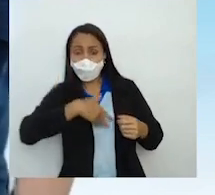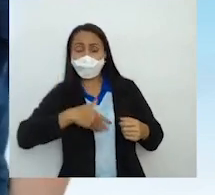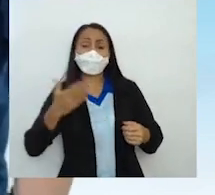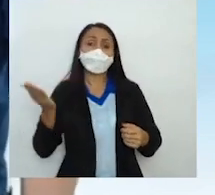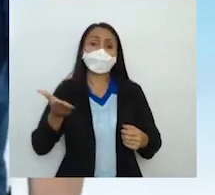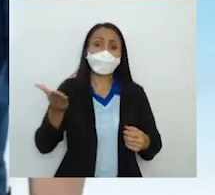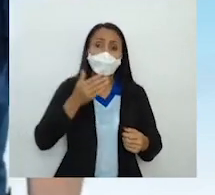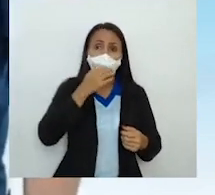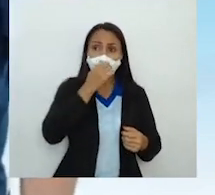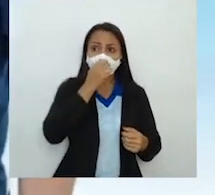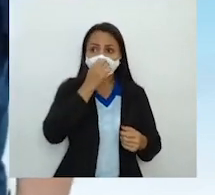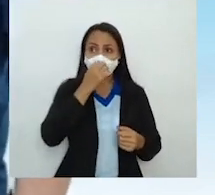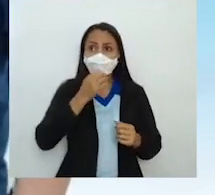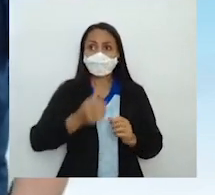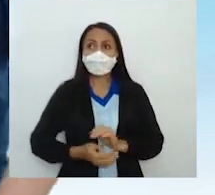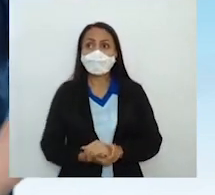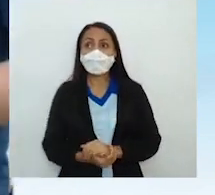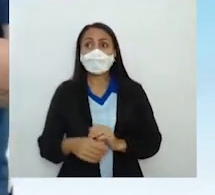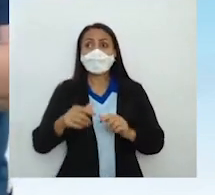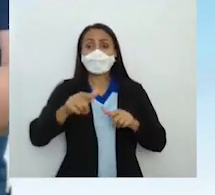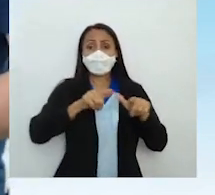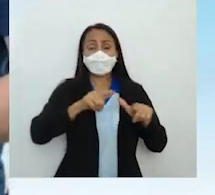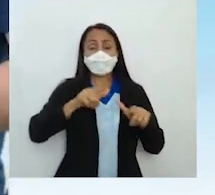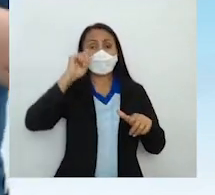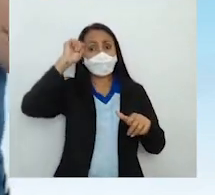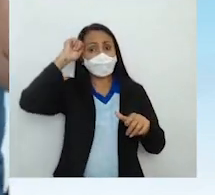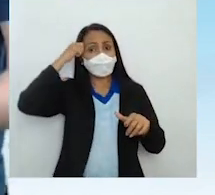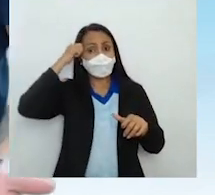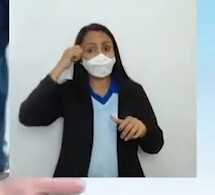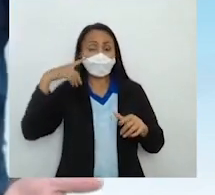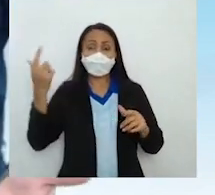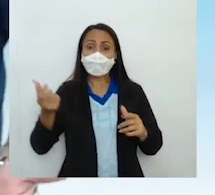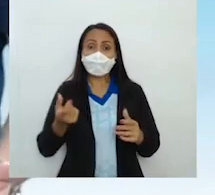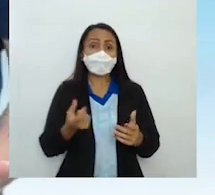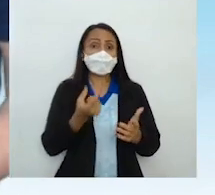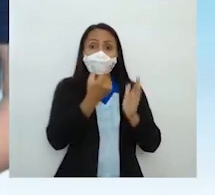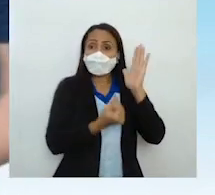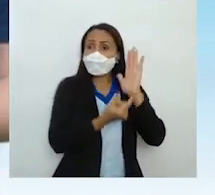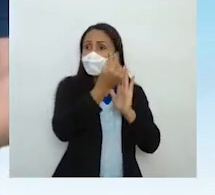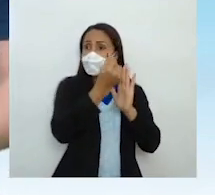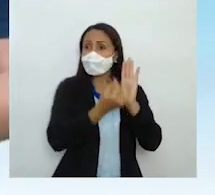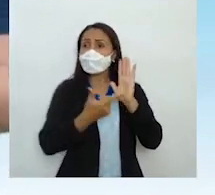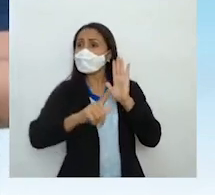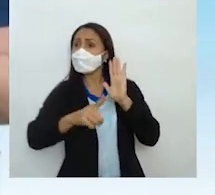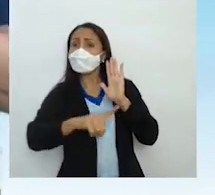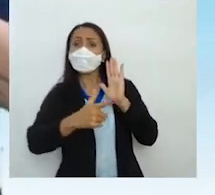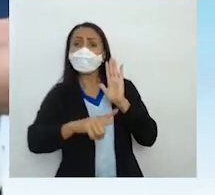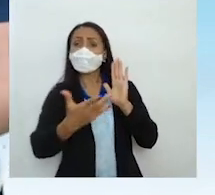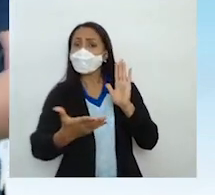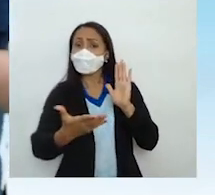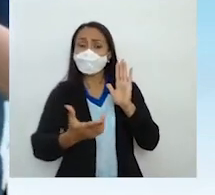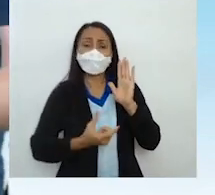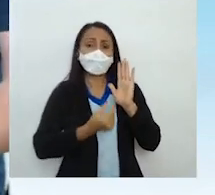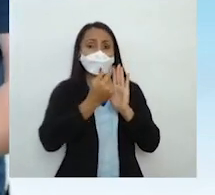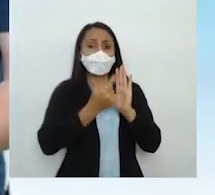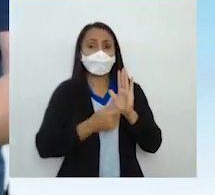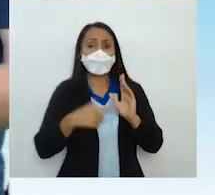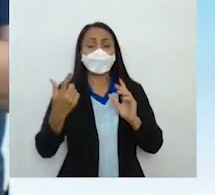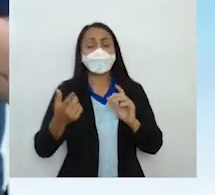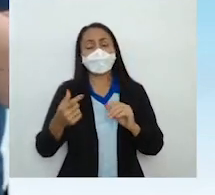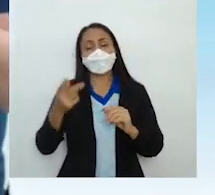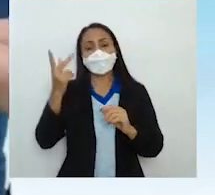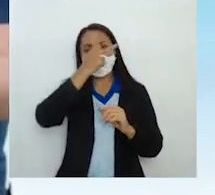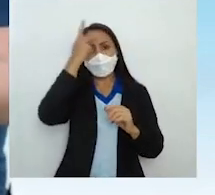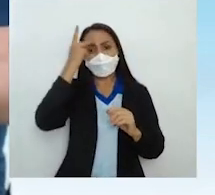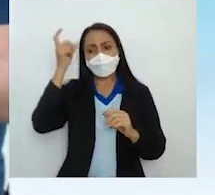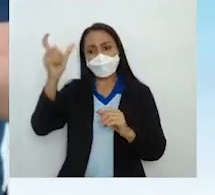de Adam Smith, dizendo que o trabalho escravo ele não era rentável. E de fato não era. Né? De fato não era, porque você colocar uma pessoa para